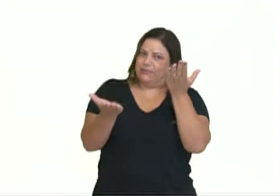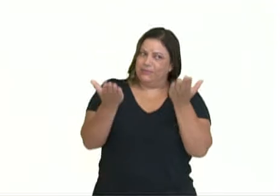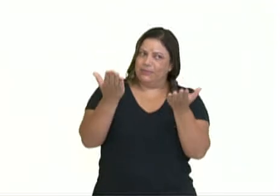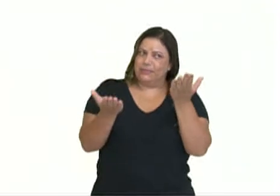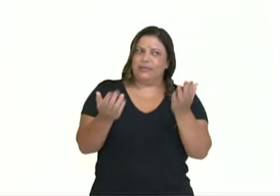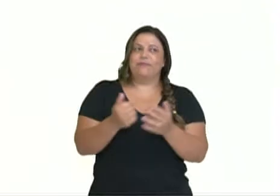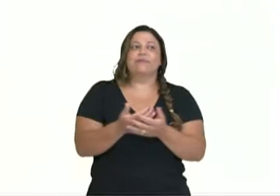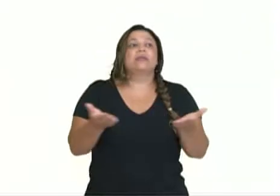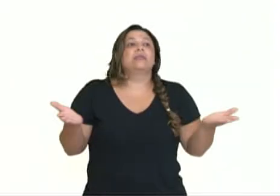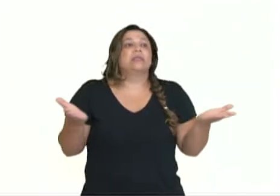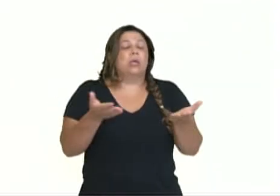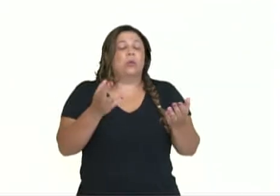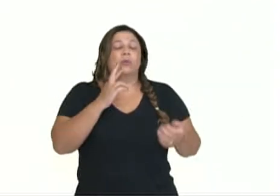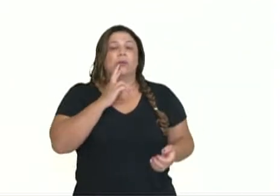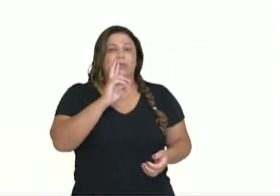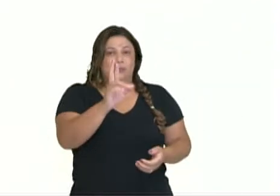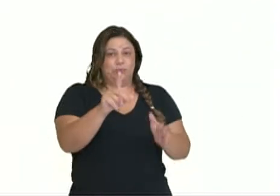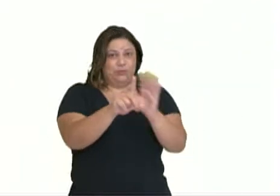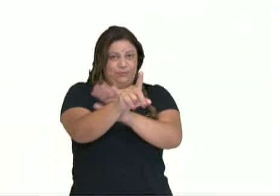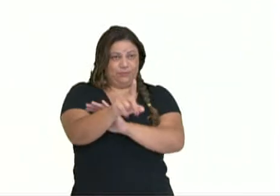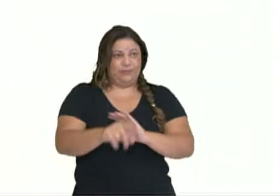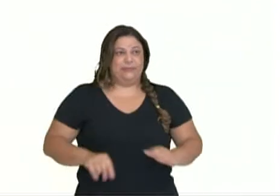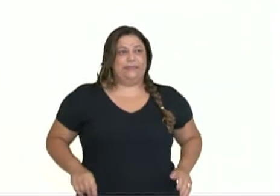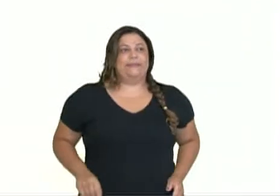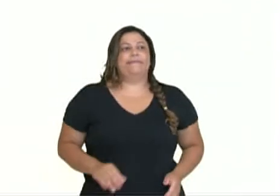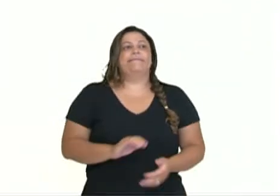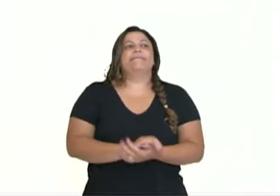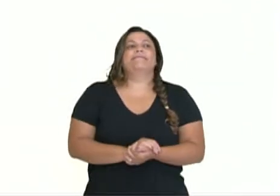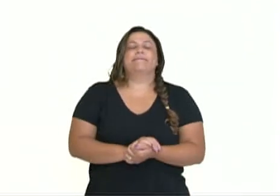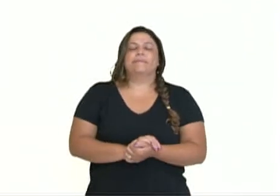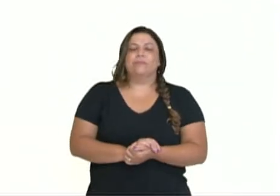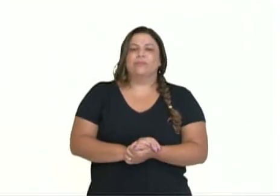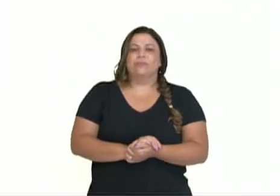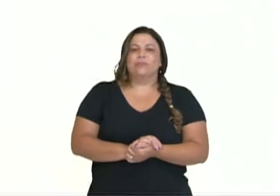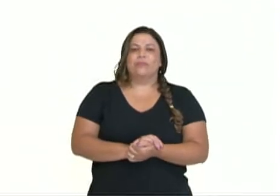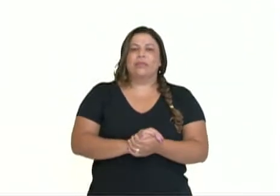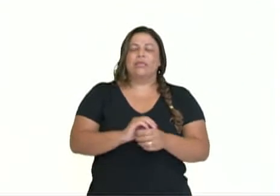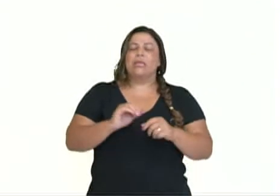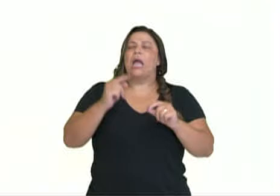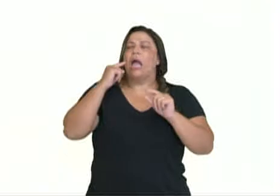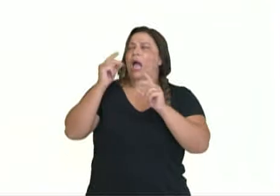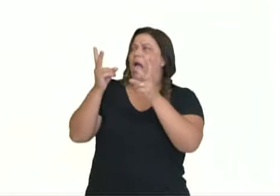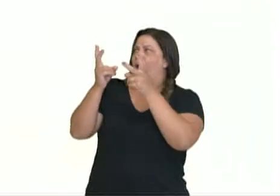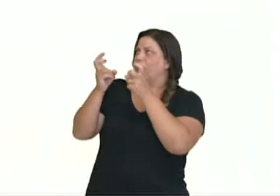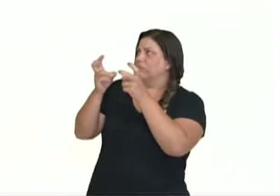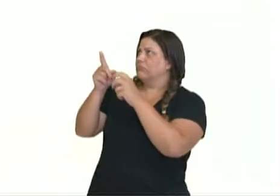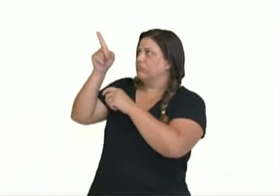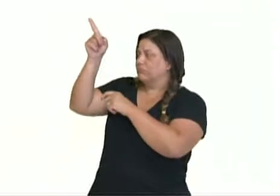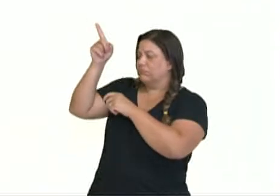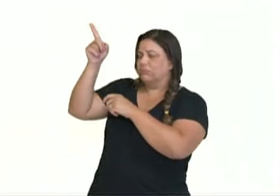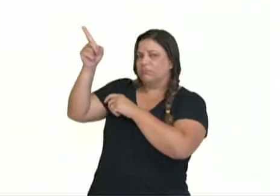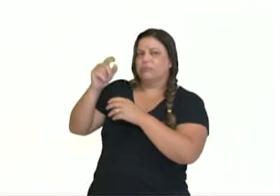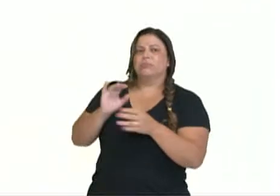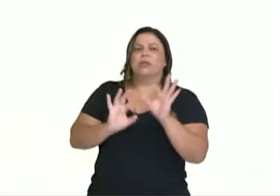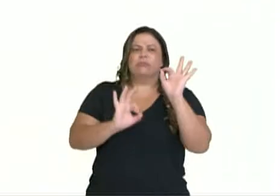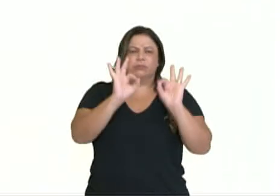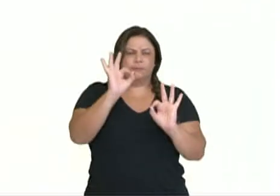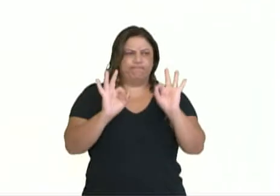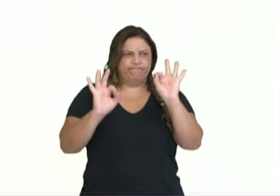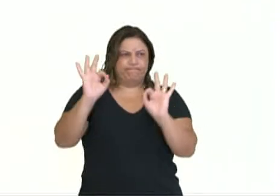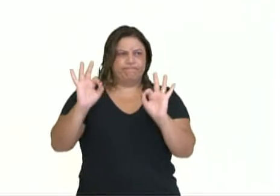lá, gente, o nosso quiz. As obras recapturam o